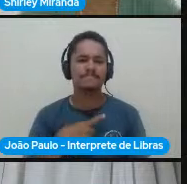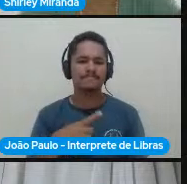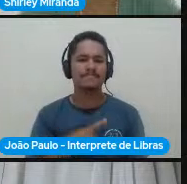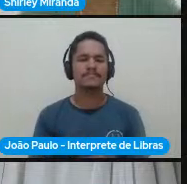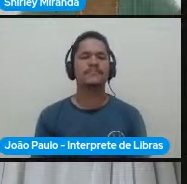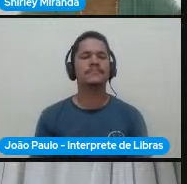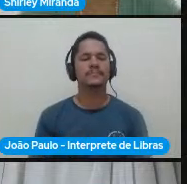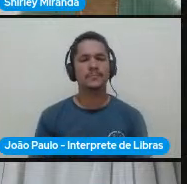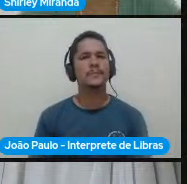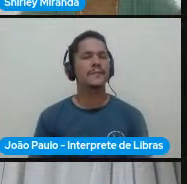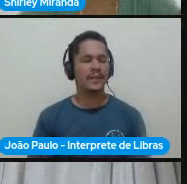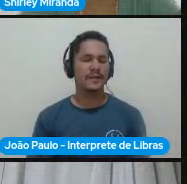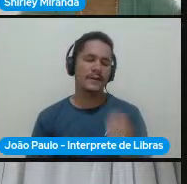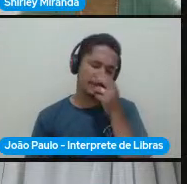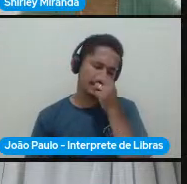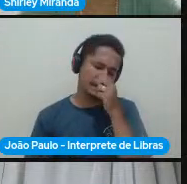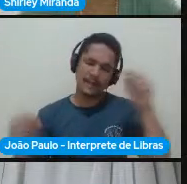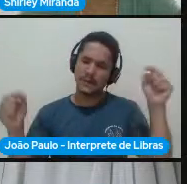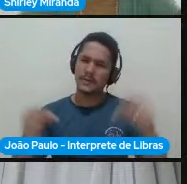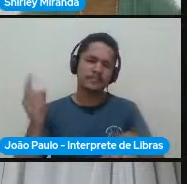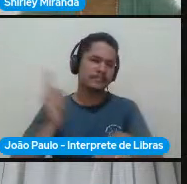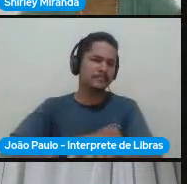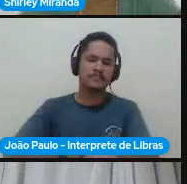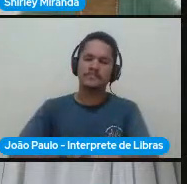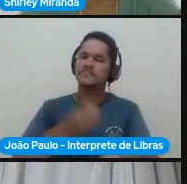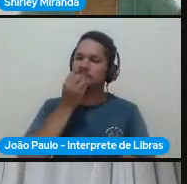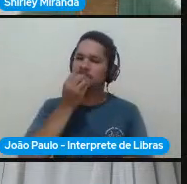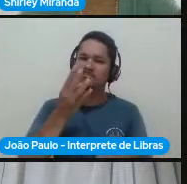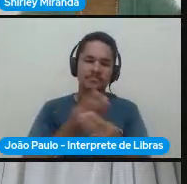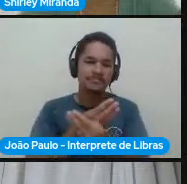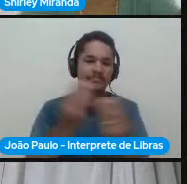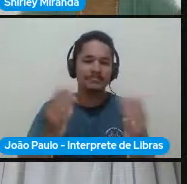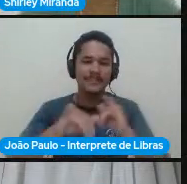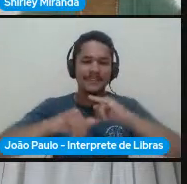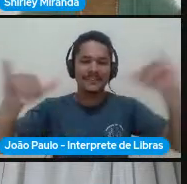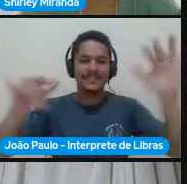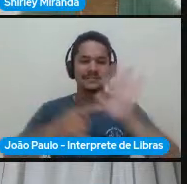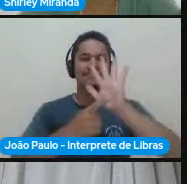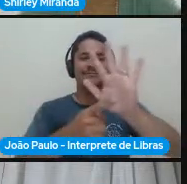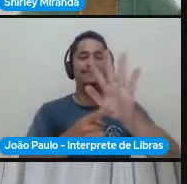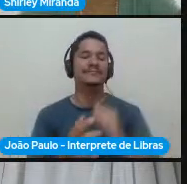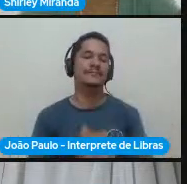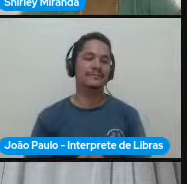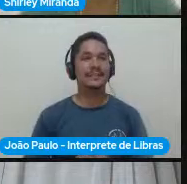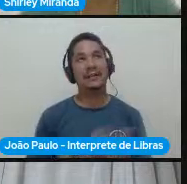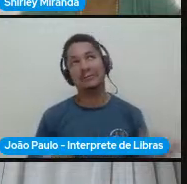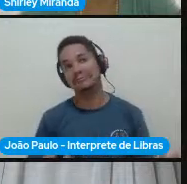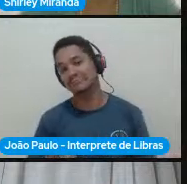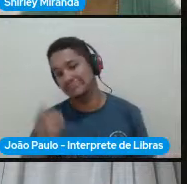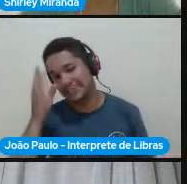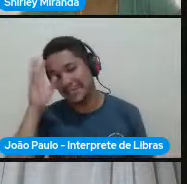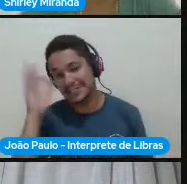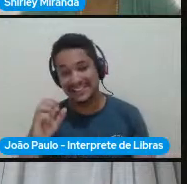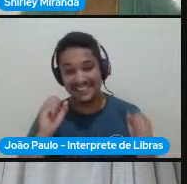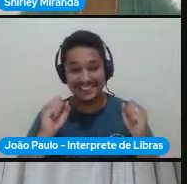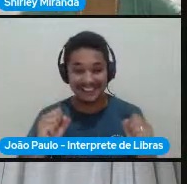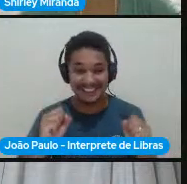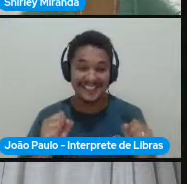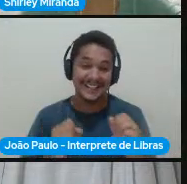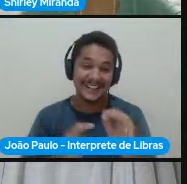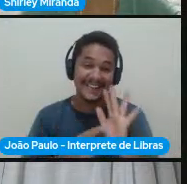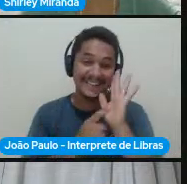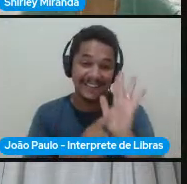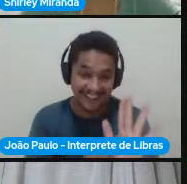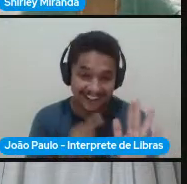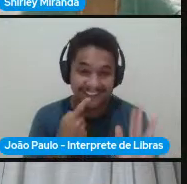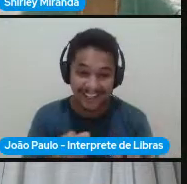momento único de estar apresentando. E eu nem sei se eu poderia já estar falando isso. Tá? Mas como eu